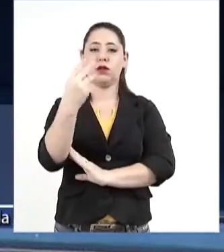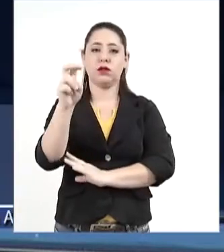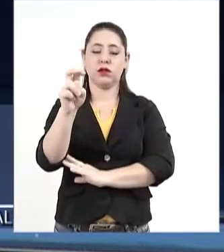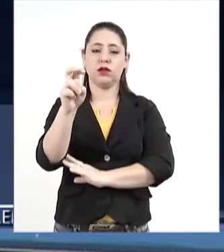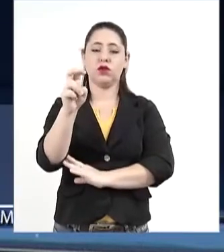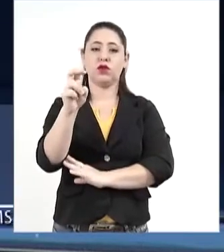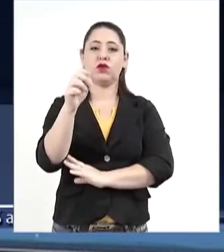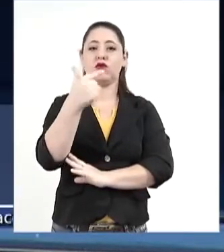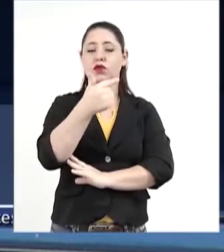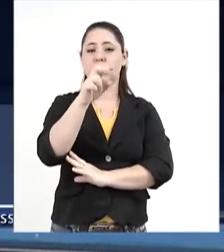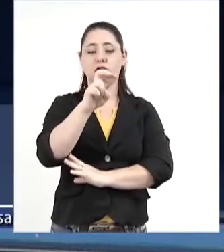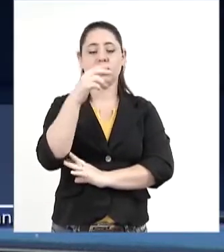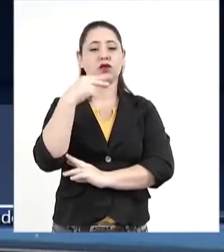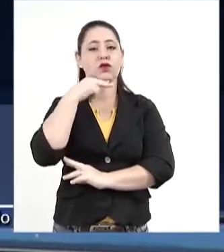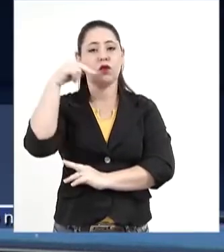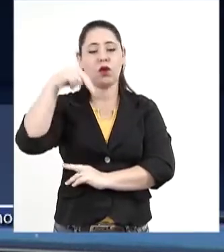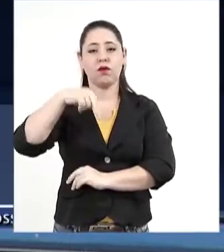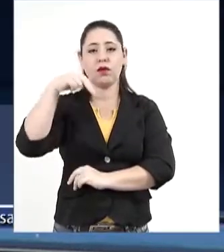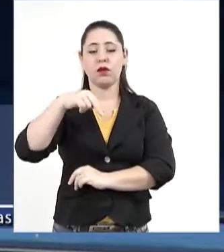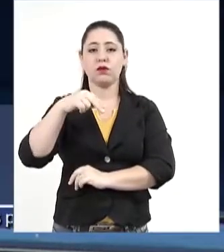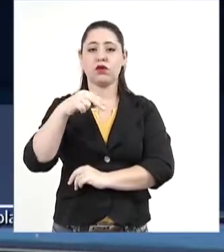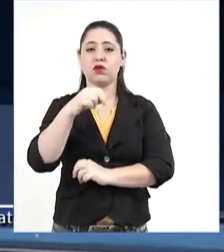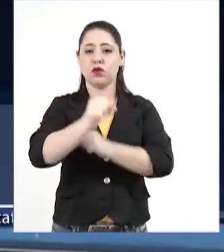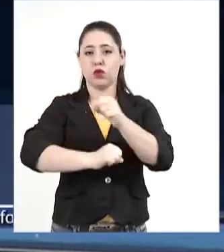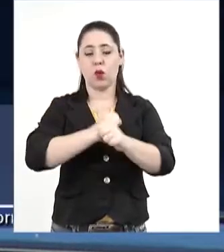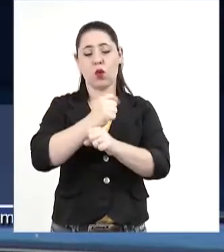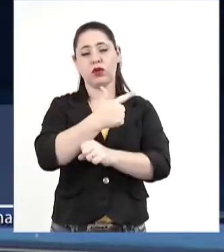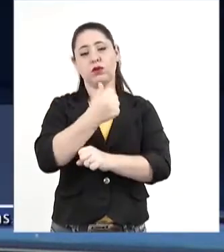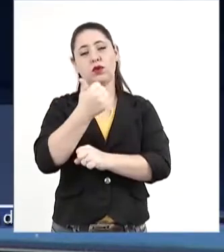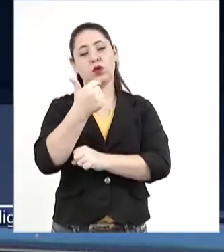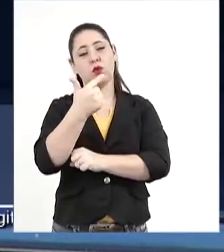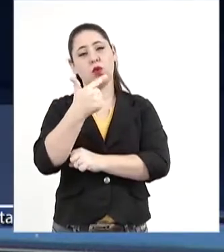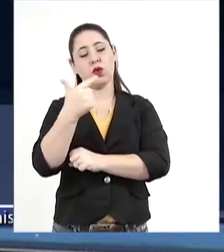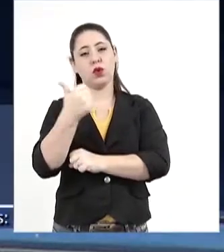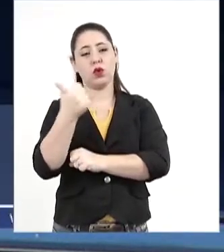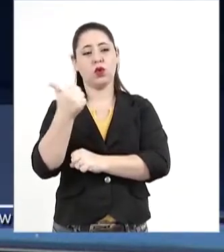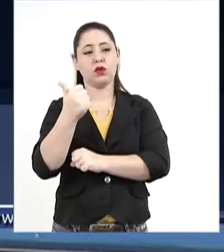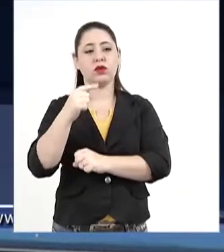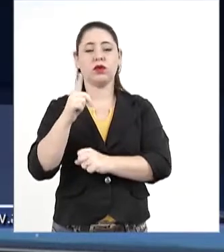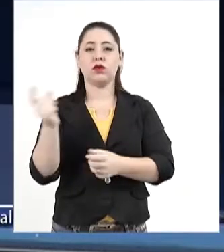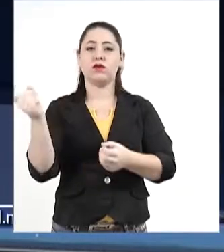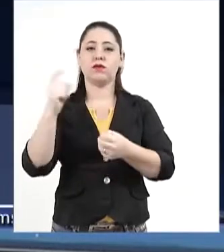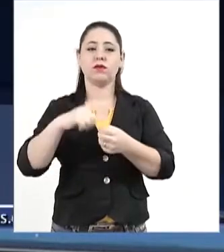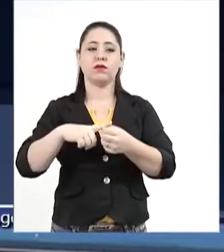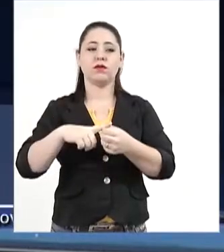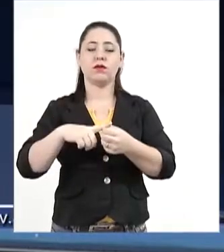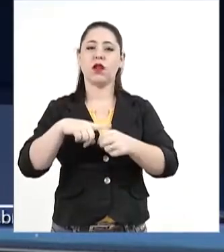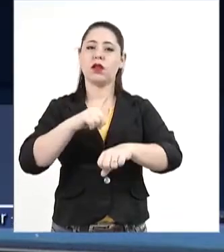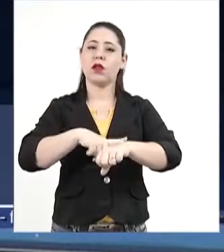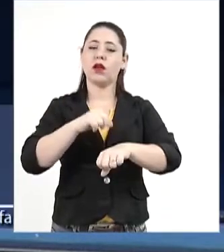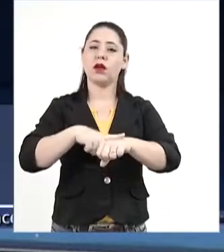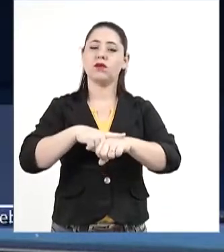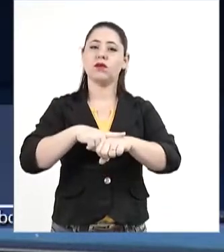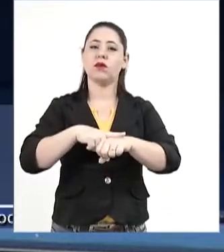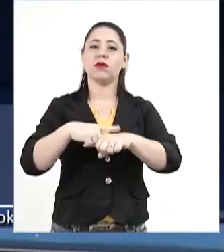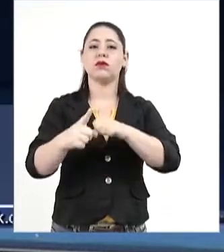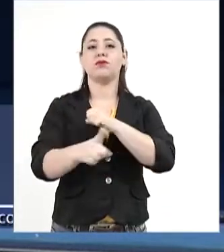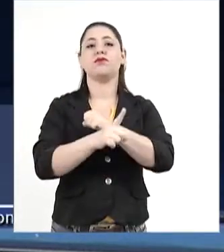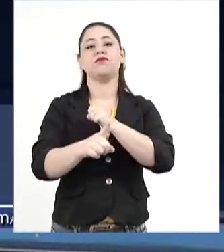4.135, de 15 de novembro de 2011, que dispõe sobre a contratação por tempo determinado para atender às